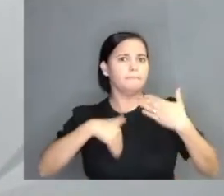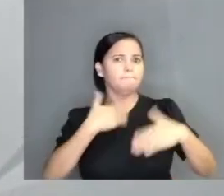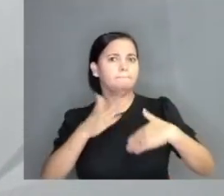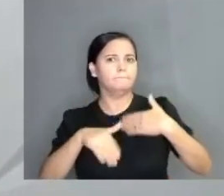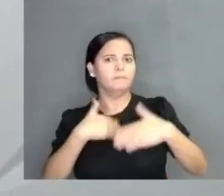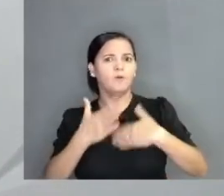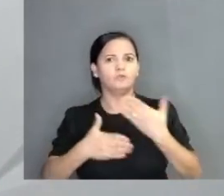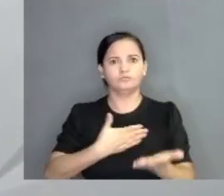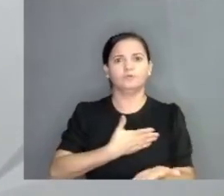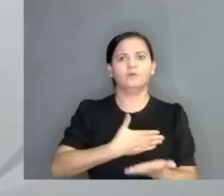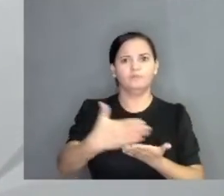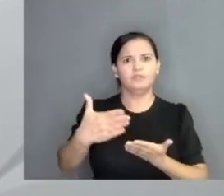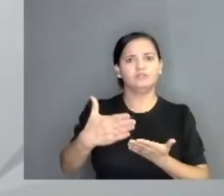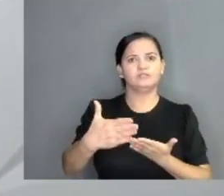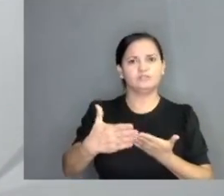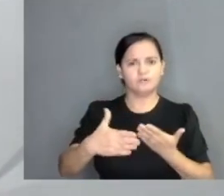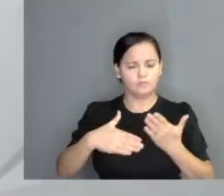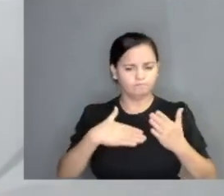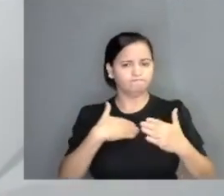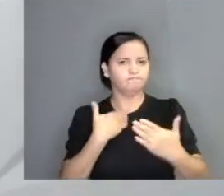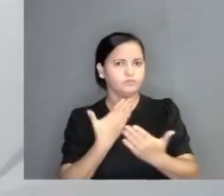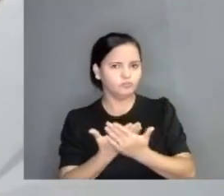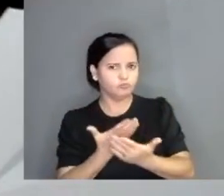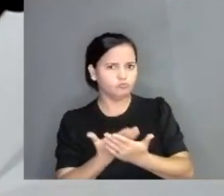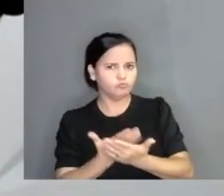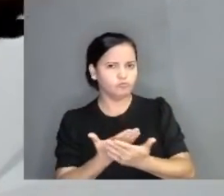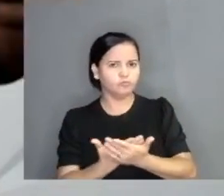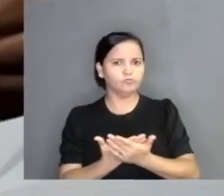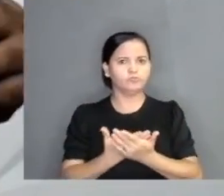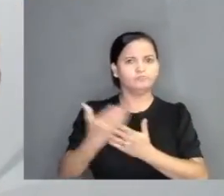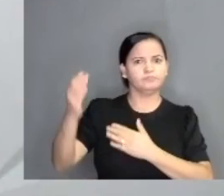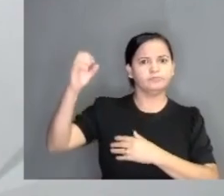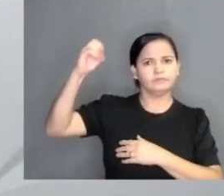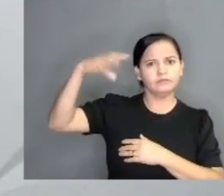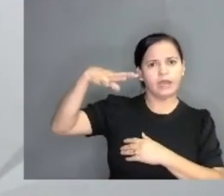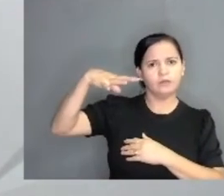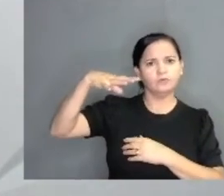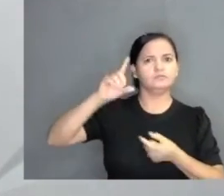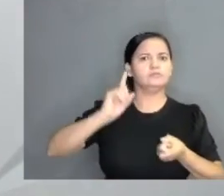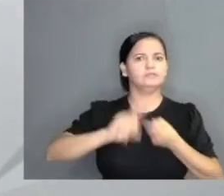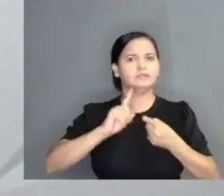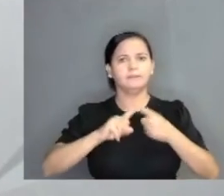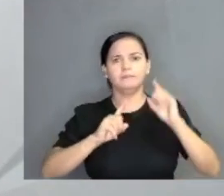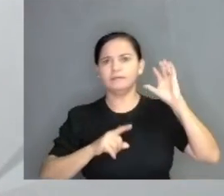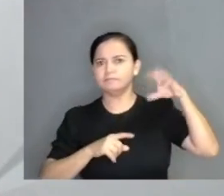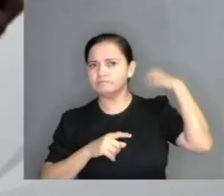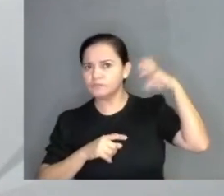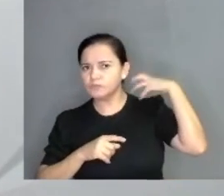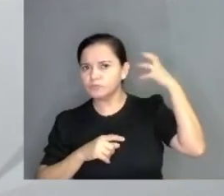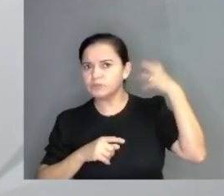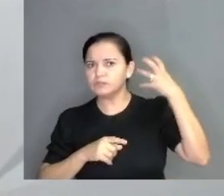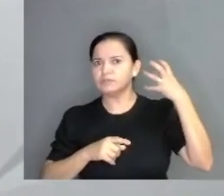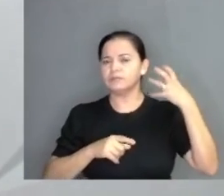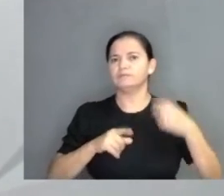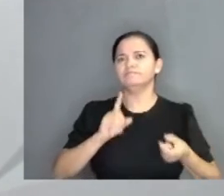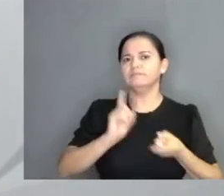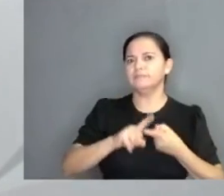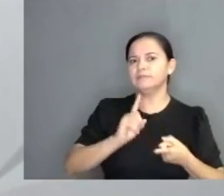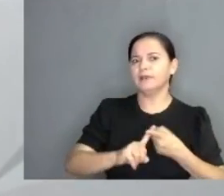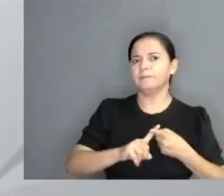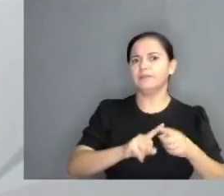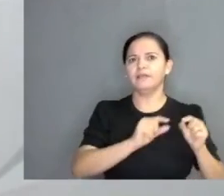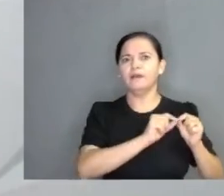a desenvolver o estudo da luz e do som, questão da velocidade.